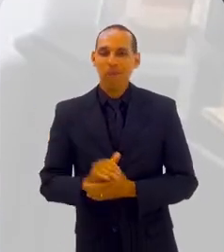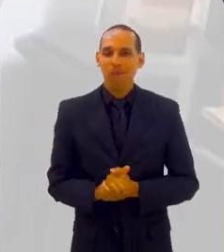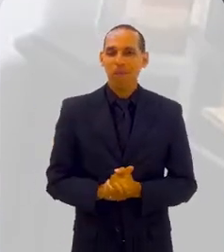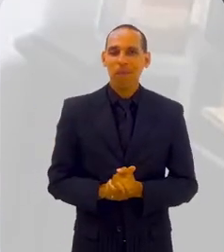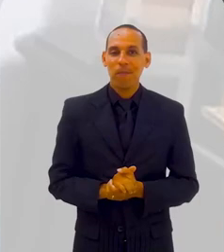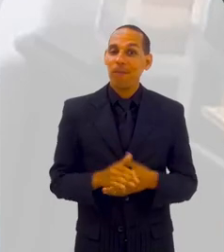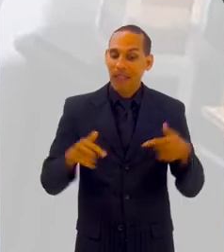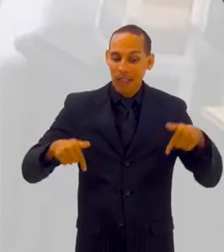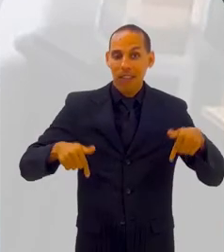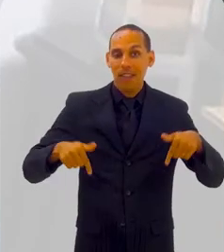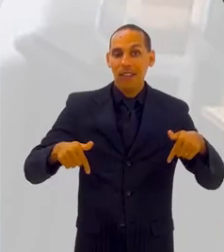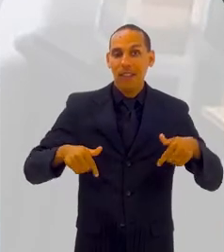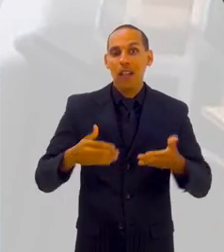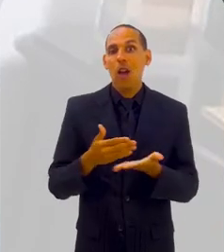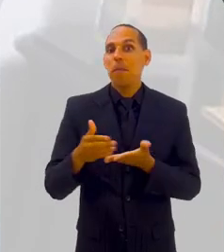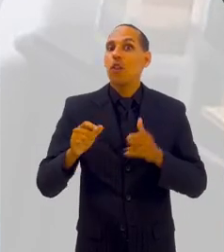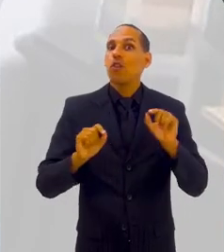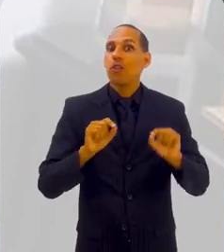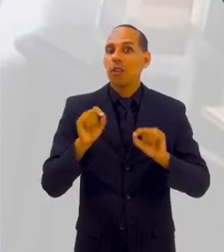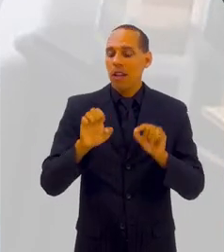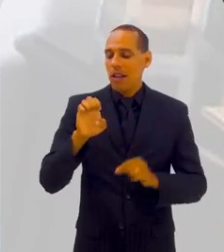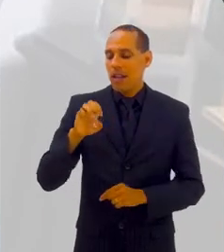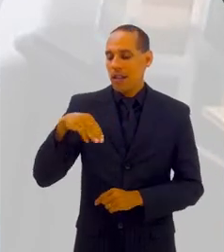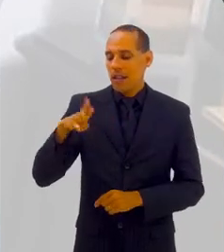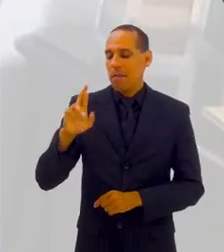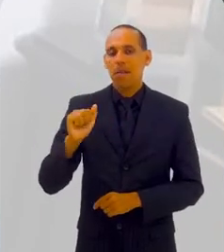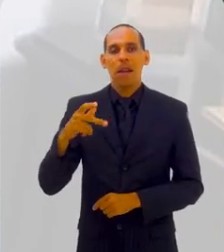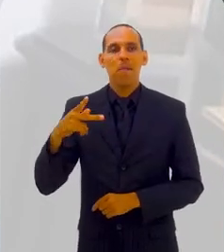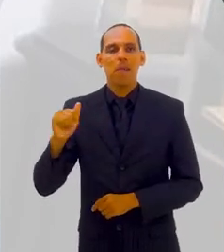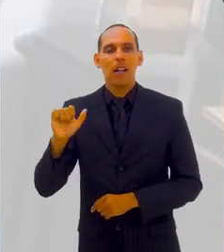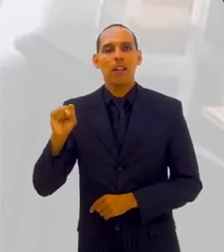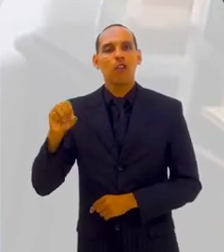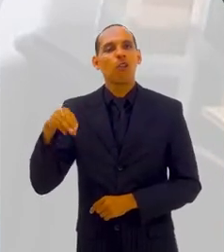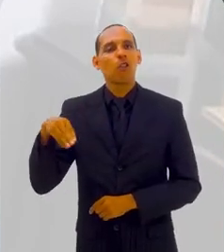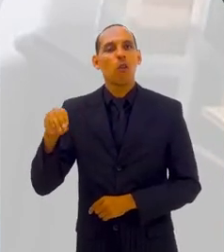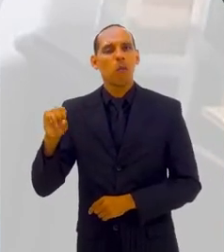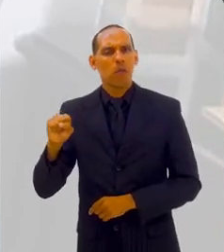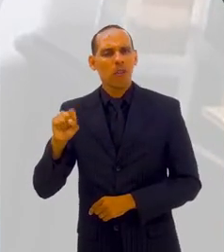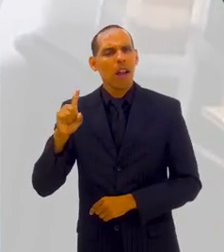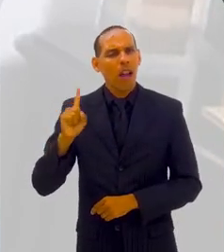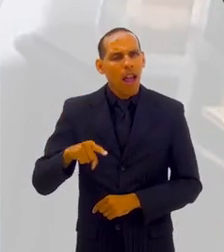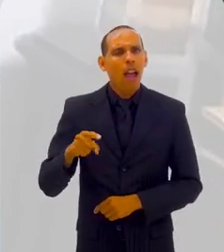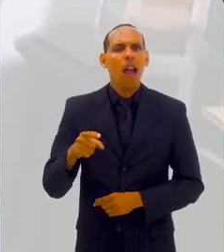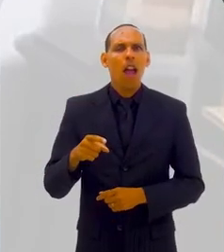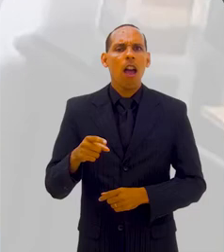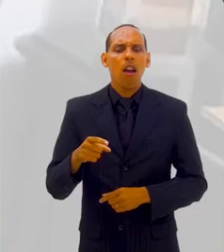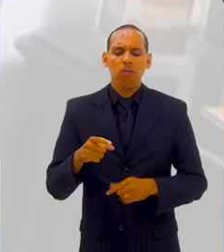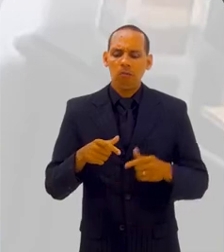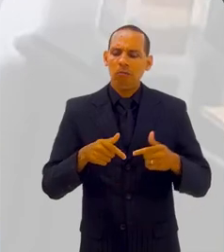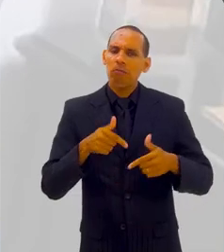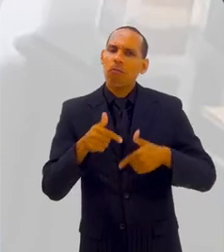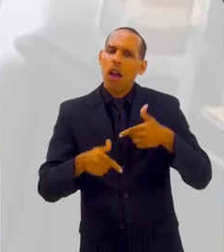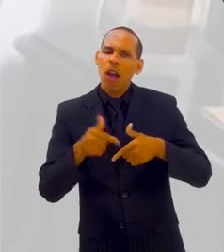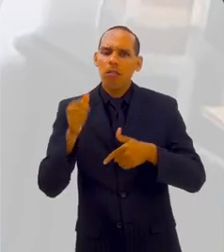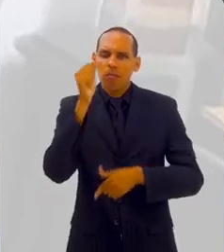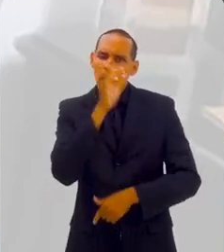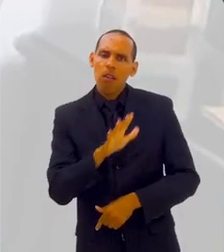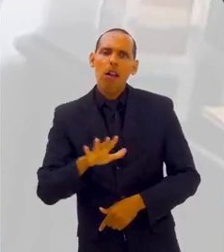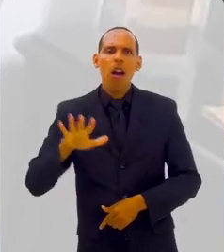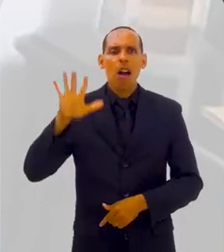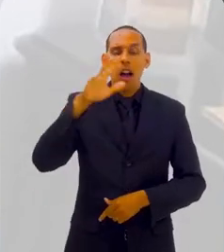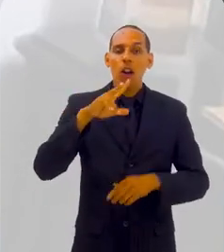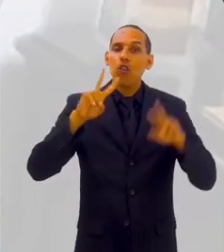Química Agrícola, então aqui começou a Embrapa Solos como Serviço Nacional de Levantamento e Conservação de Solos do Brasil,